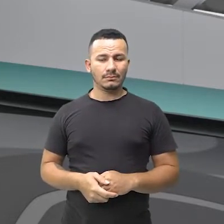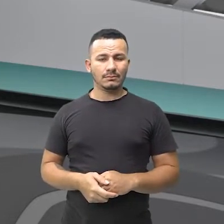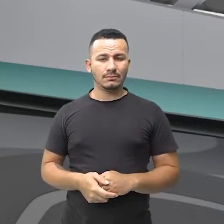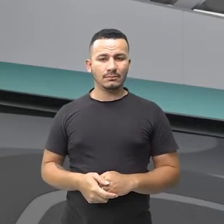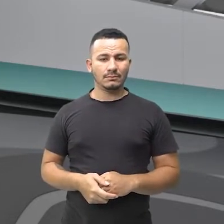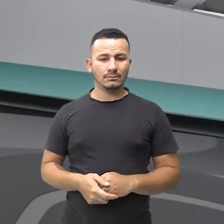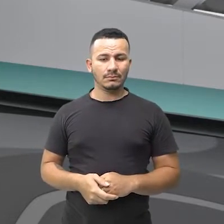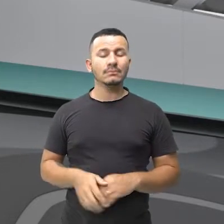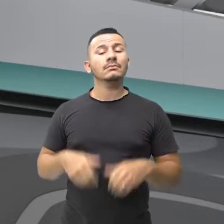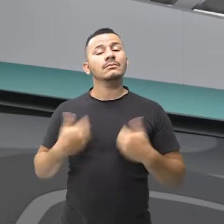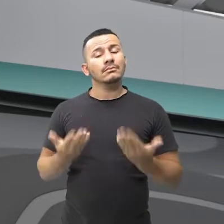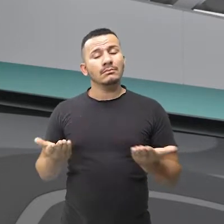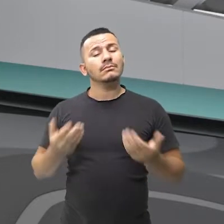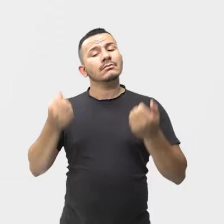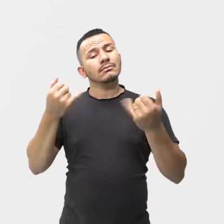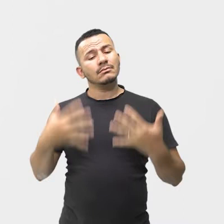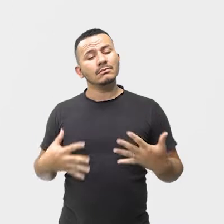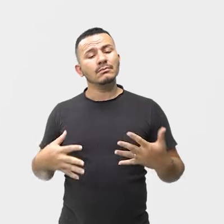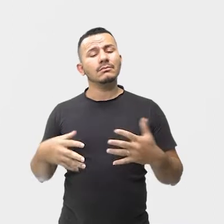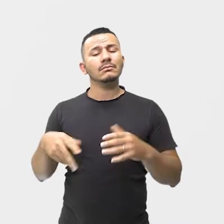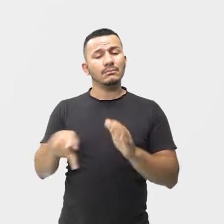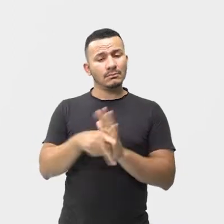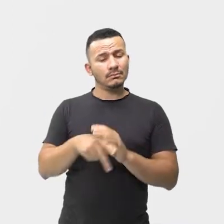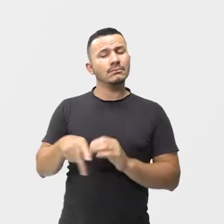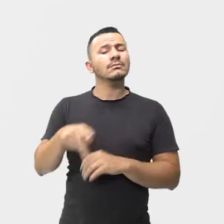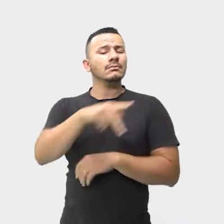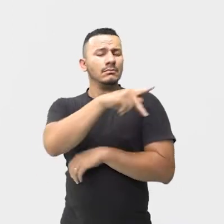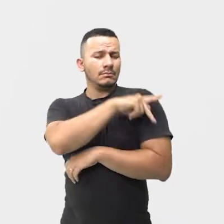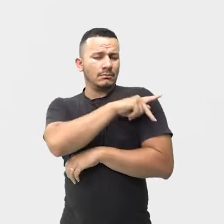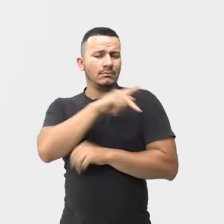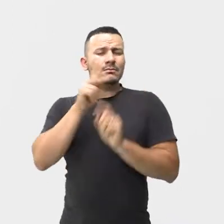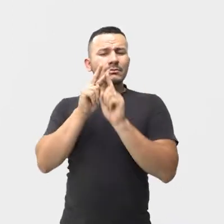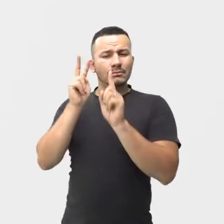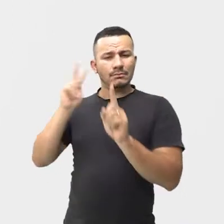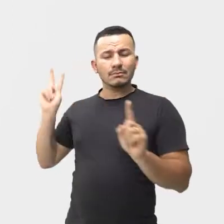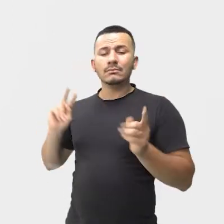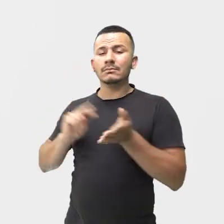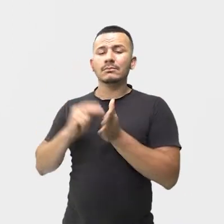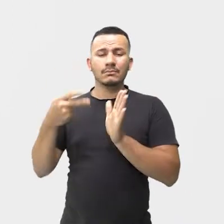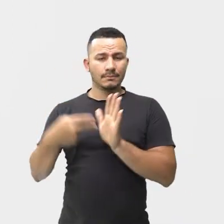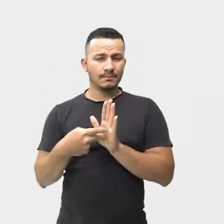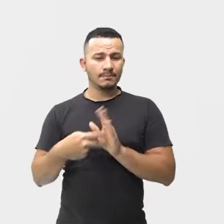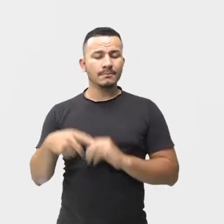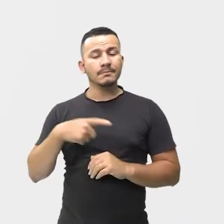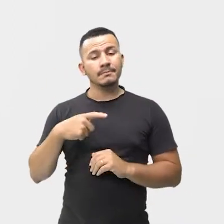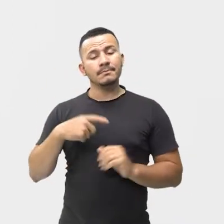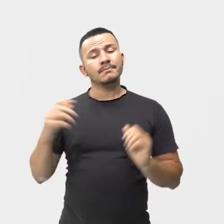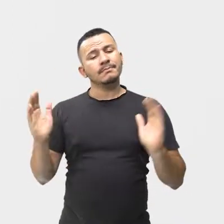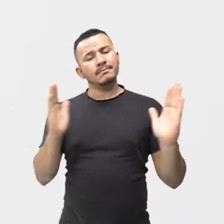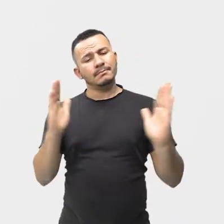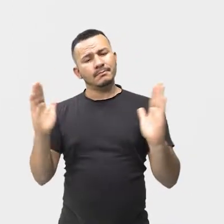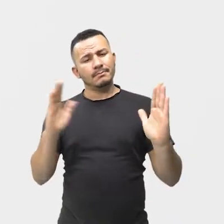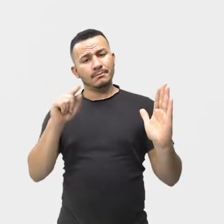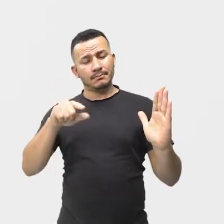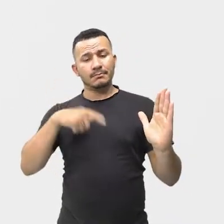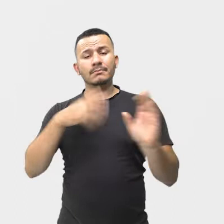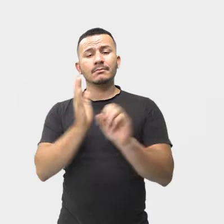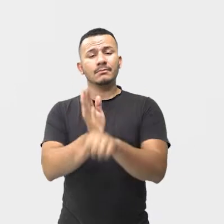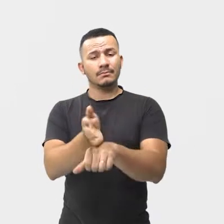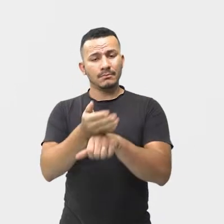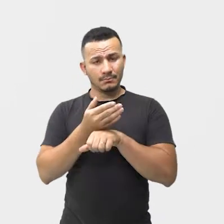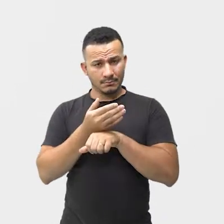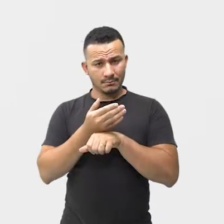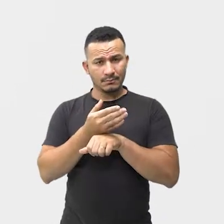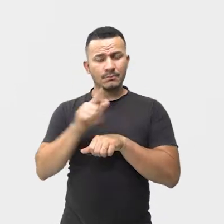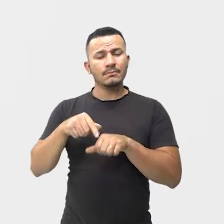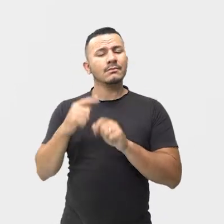mostrar para vocês o que foi a pré-história. Bem, ela corresponde ao período da história que